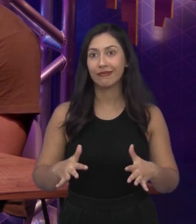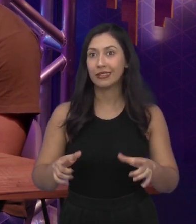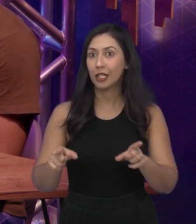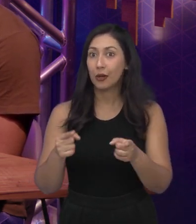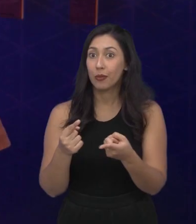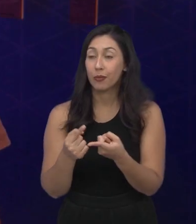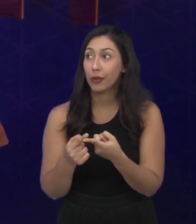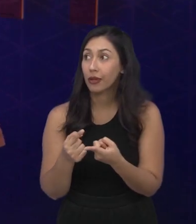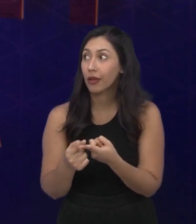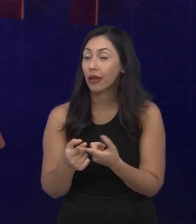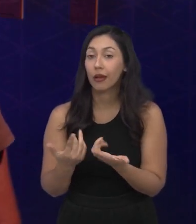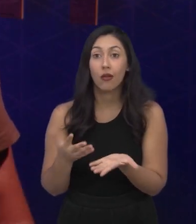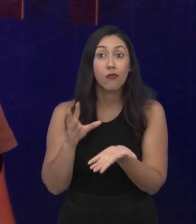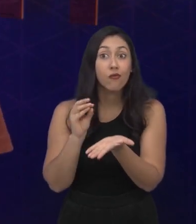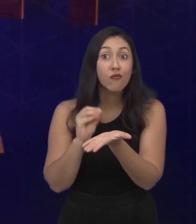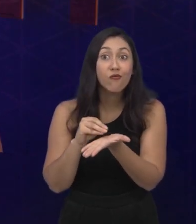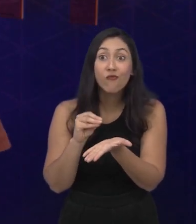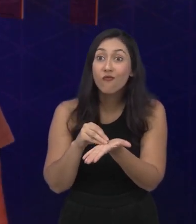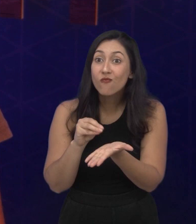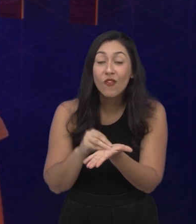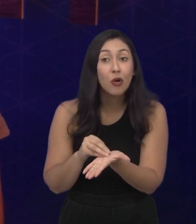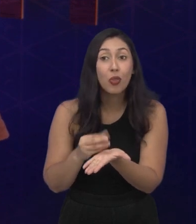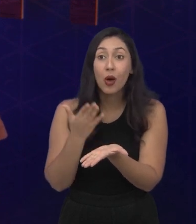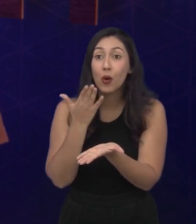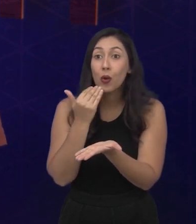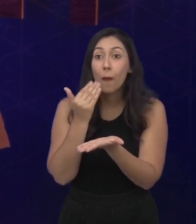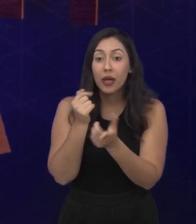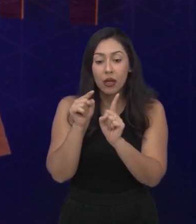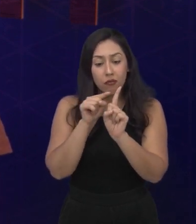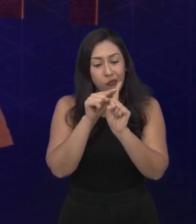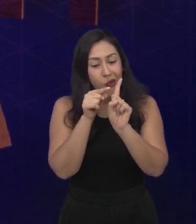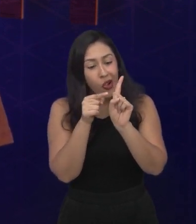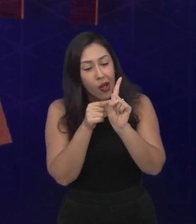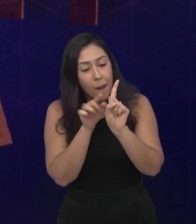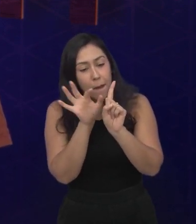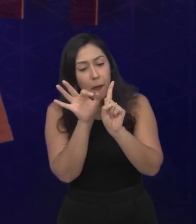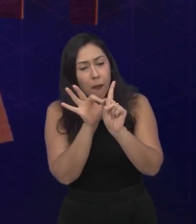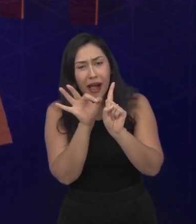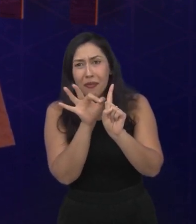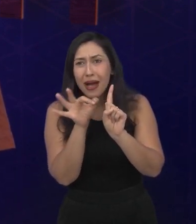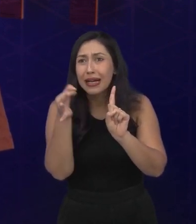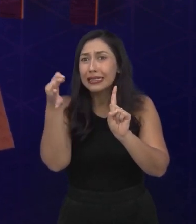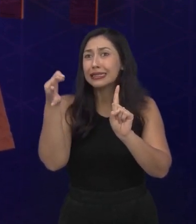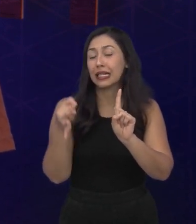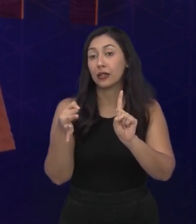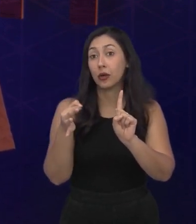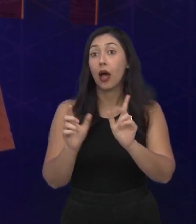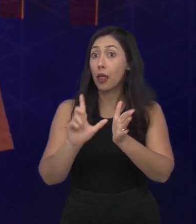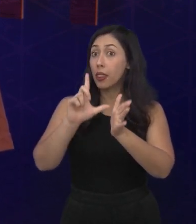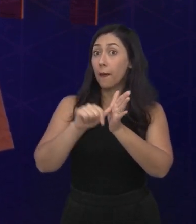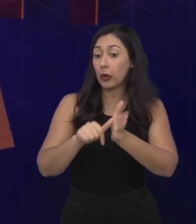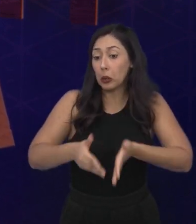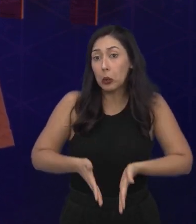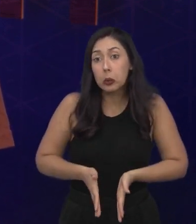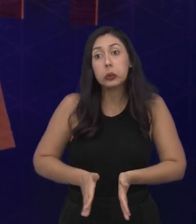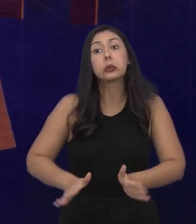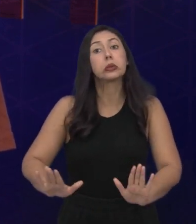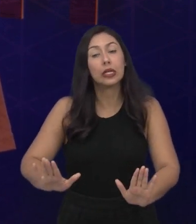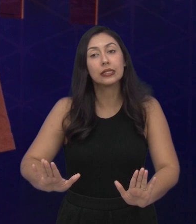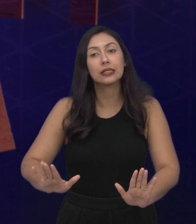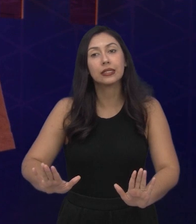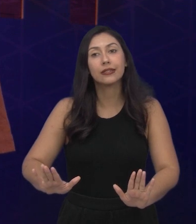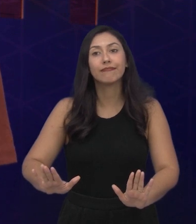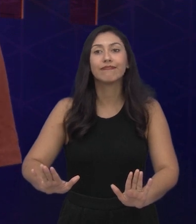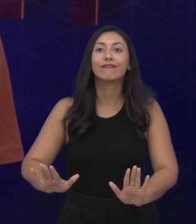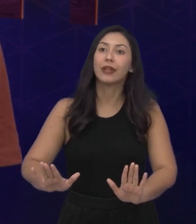vai ter alimento suficiente para gerar o feto corretamente. E a criança, quando ela nasce, inclusive, é